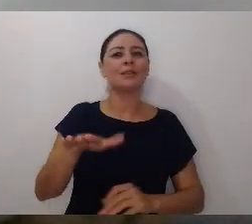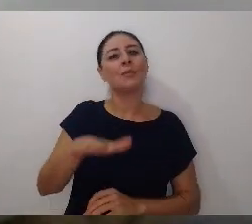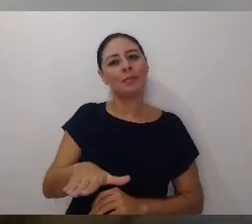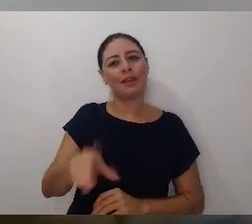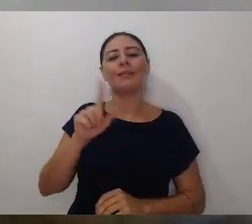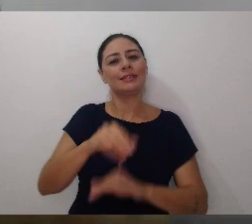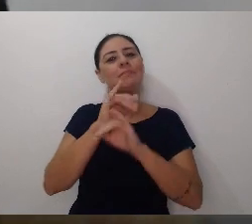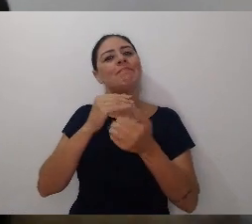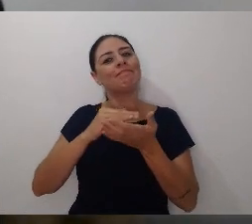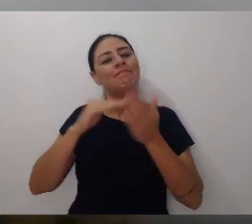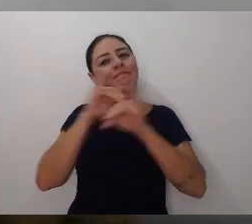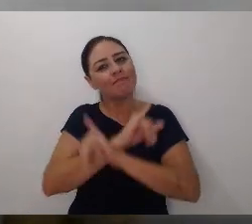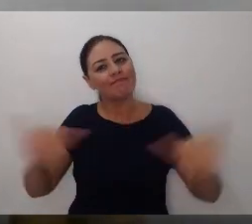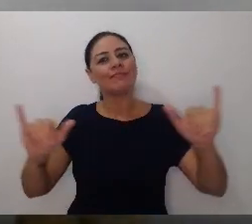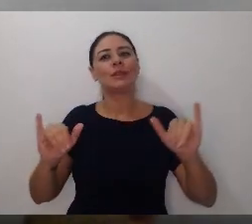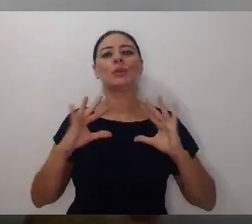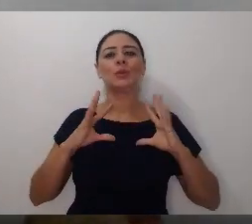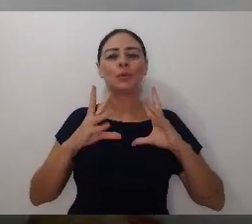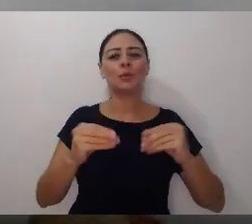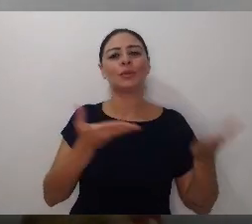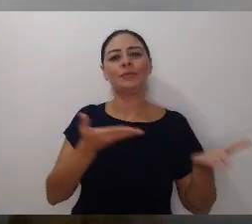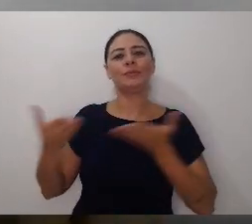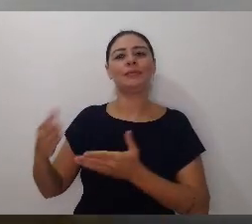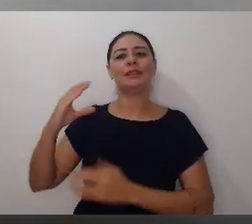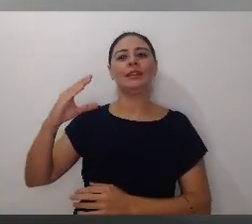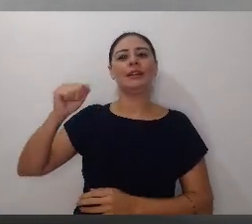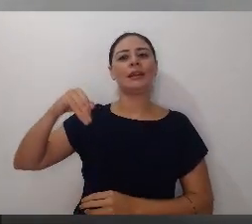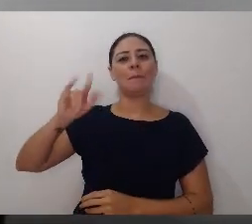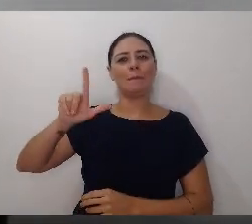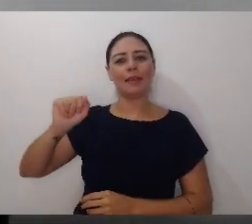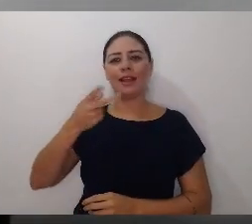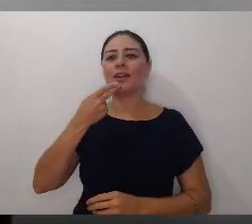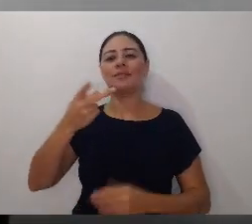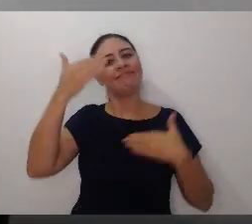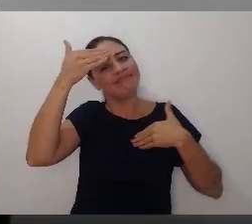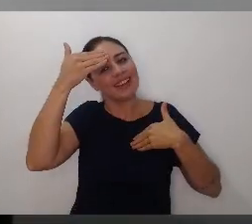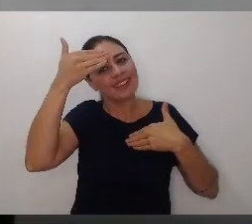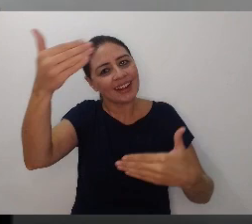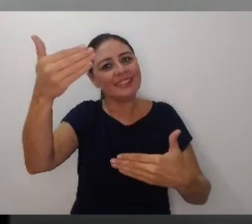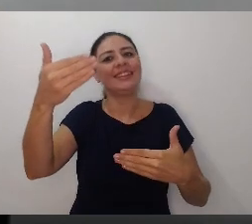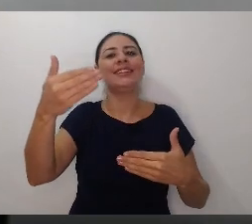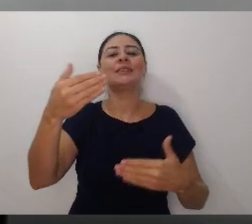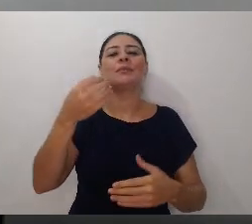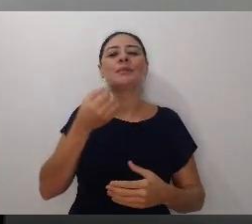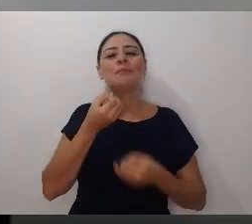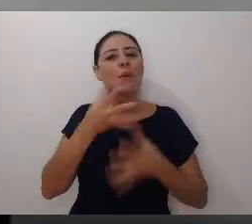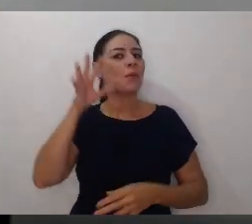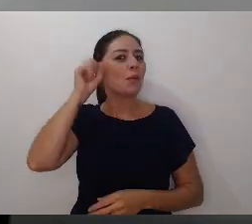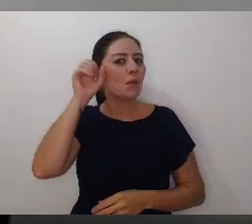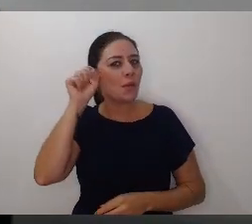dos nossos pequenos, né, doutora? Era essa a mensagem que eu queria deixar para todos. Eu passo para a Camila, doutora, e já aproveito e faço